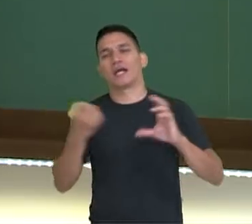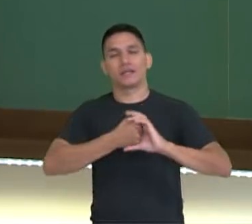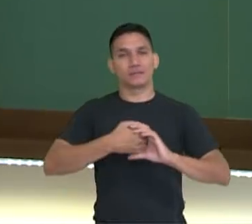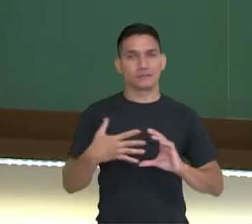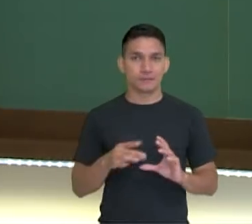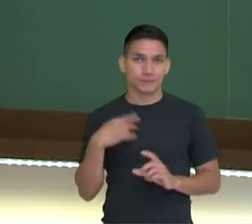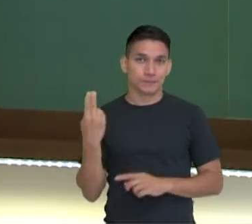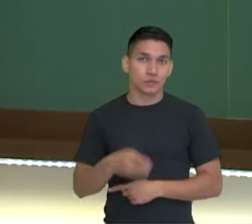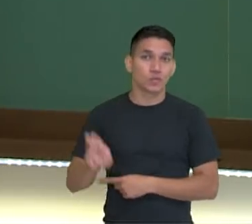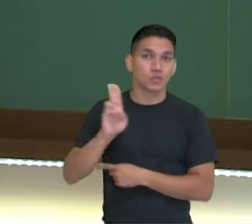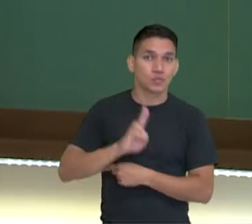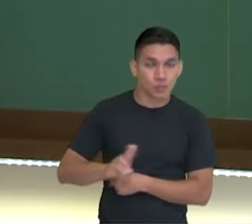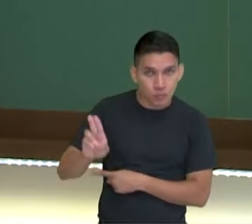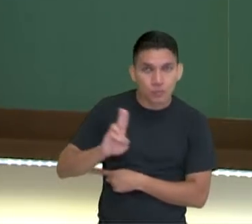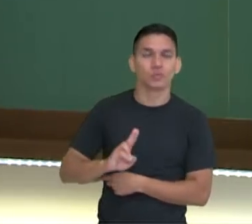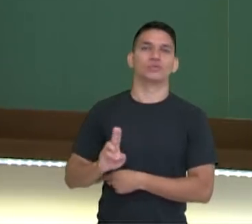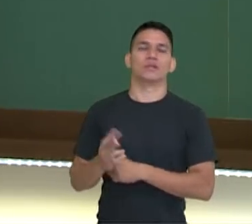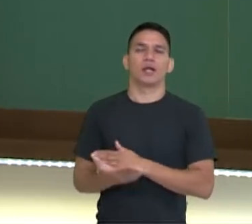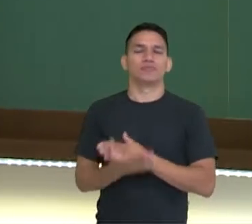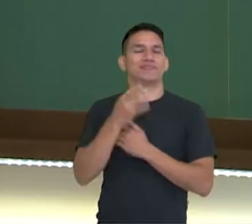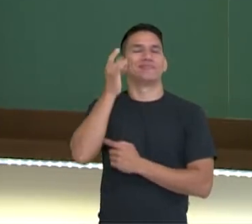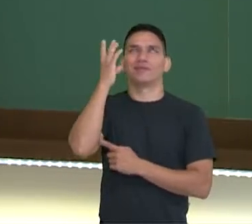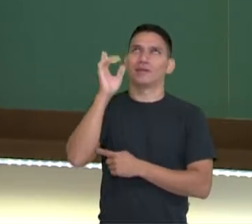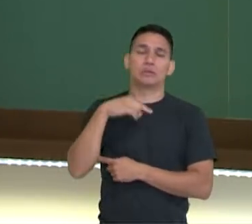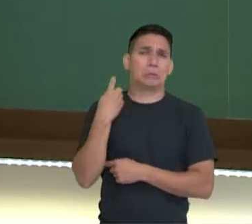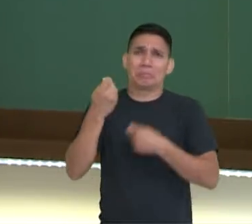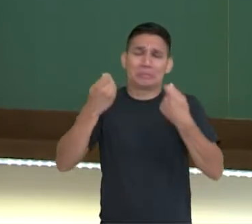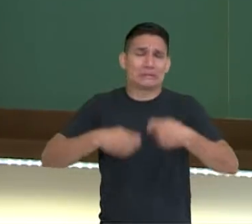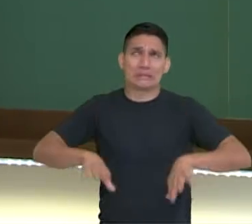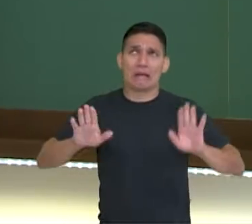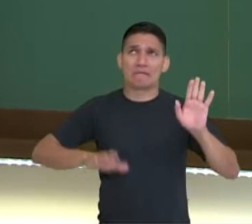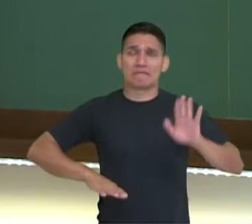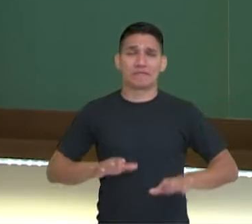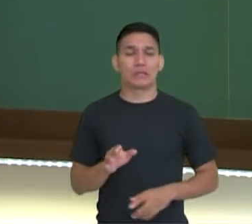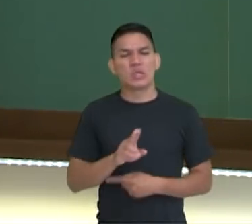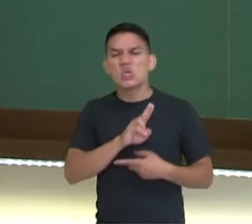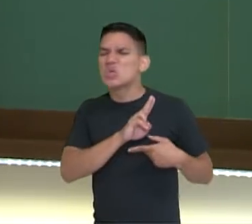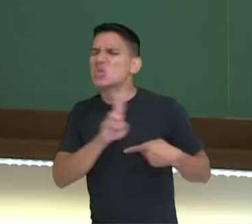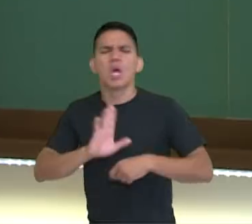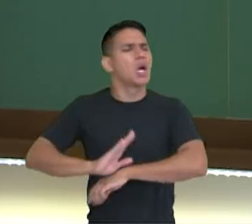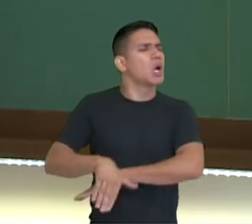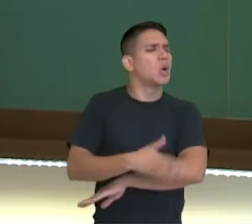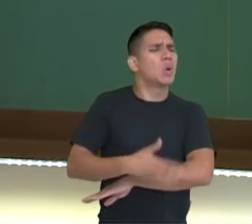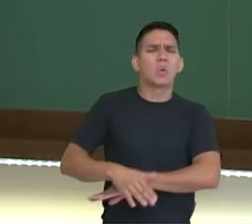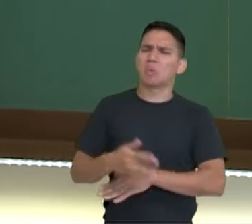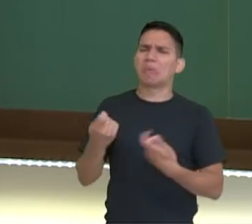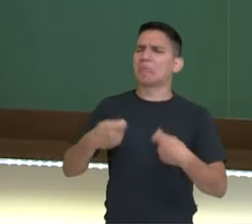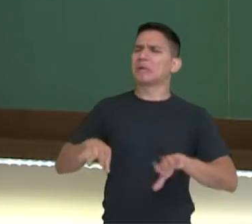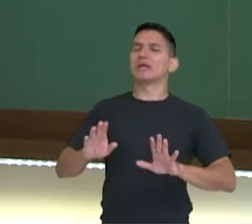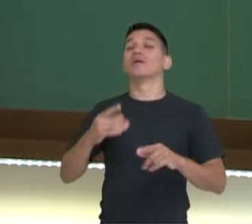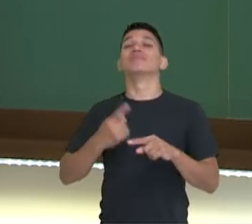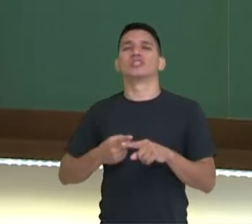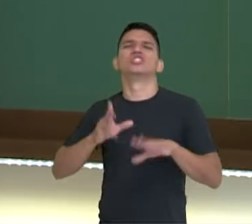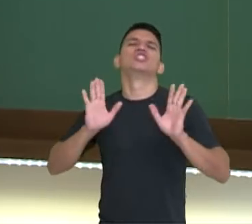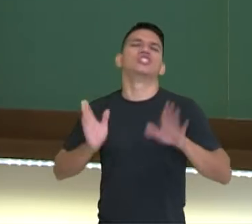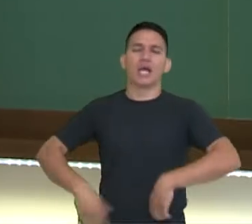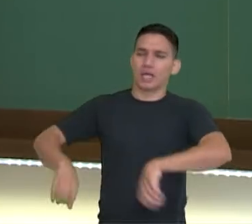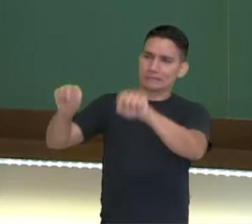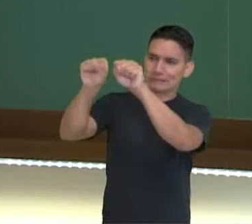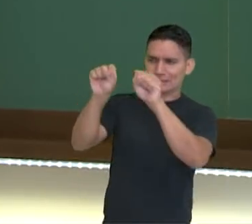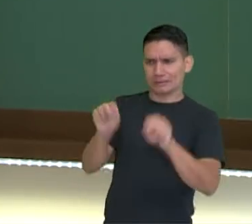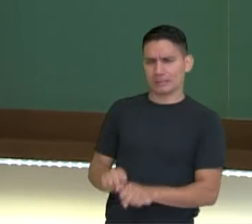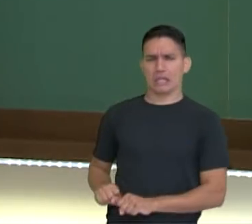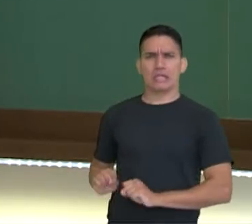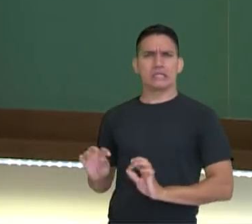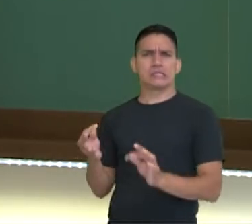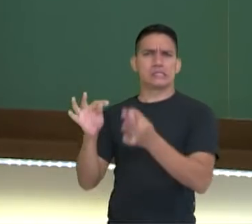hoje que facilitam, né? A gente nem decora mais nome de rua, endereço, nada, porque nós temos sistemas muito